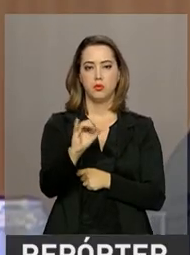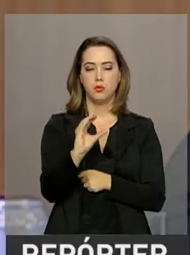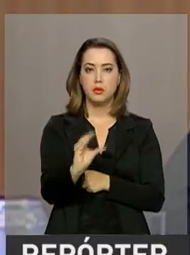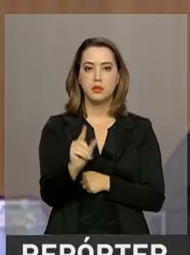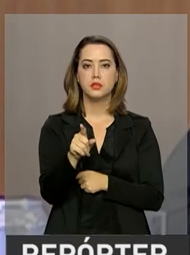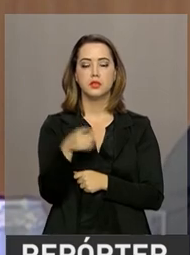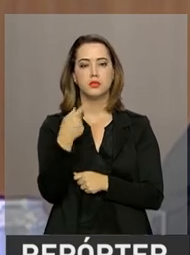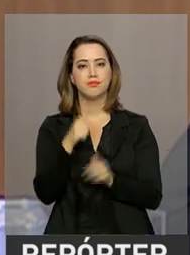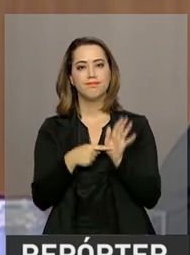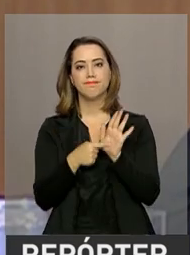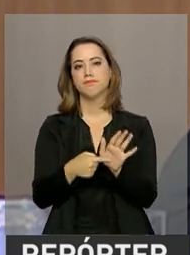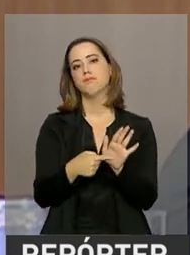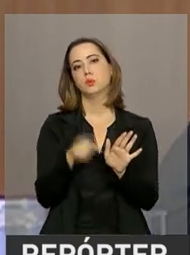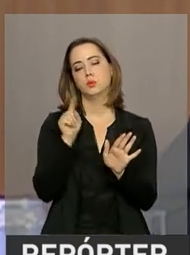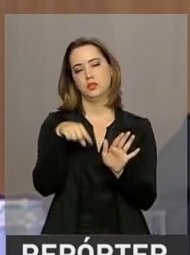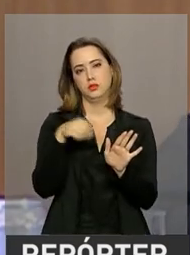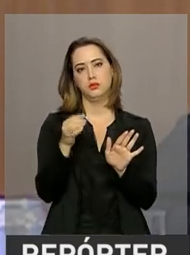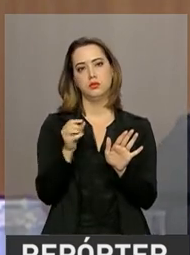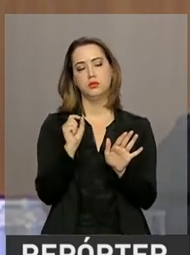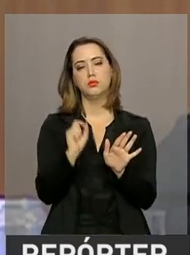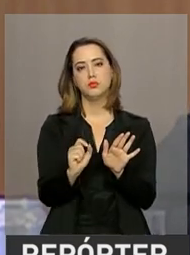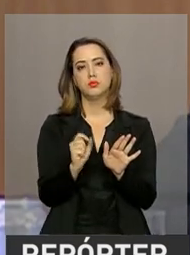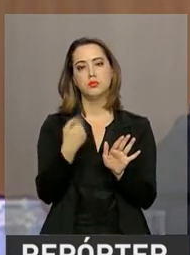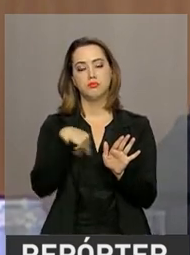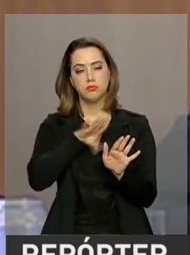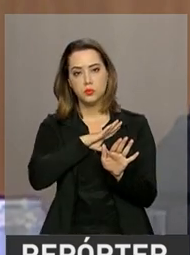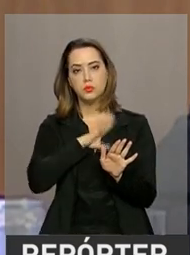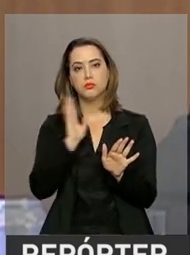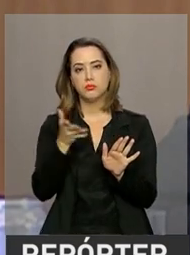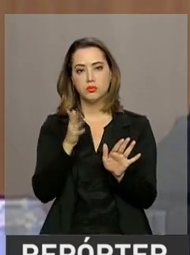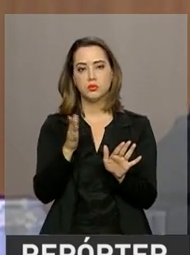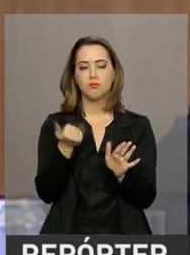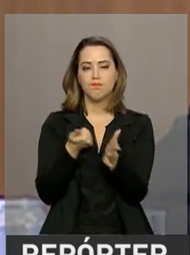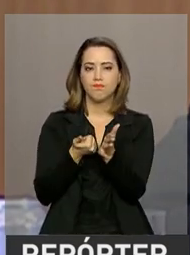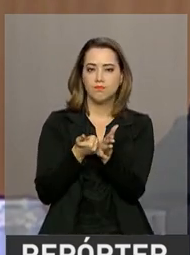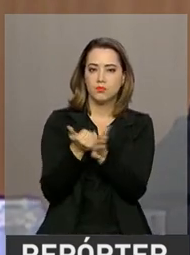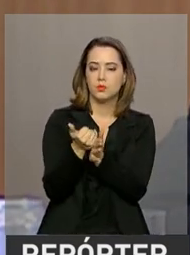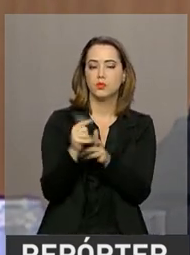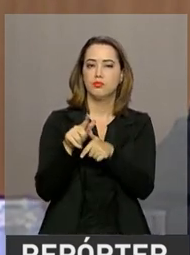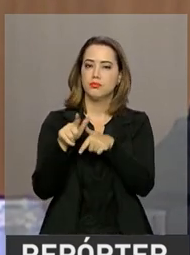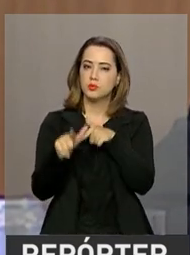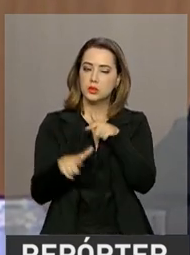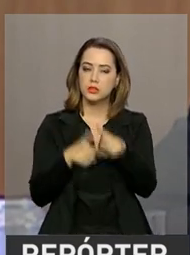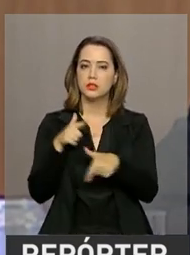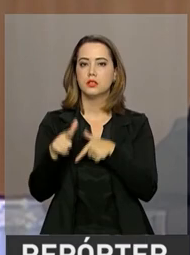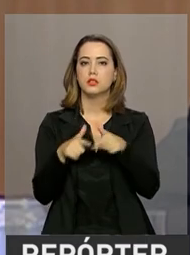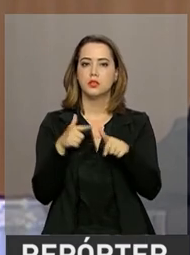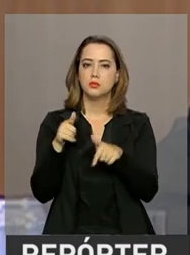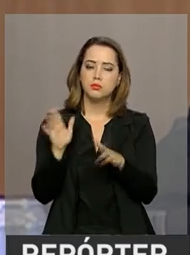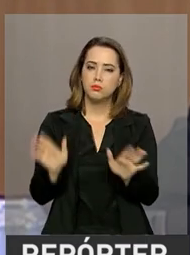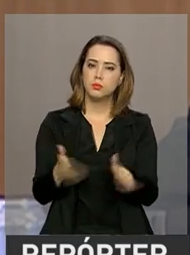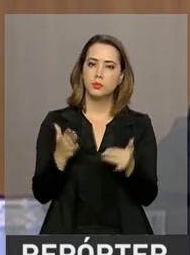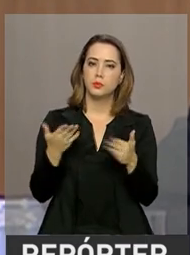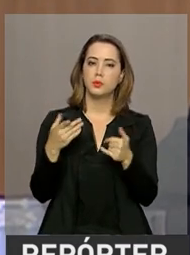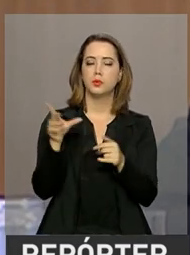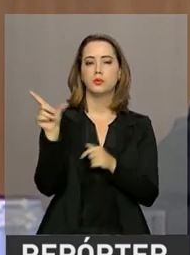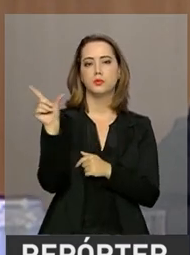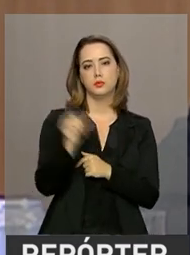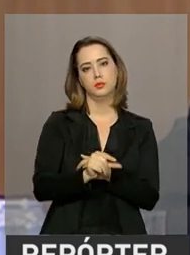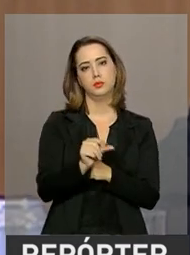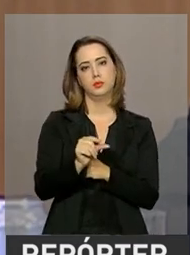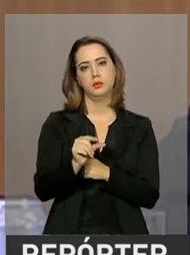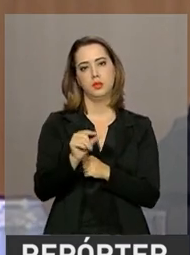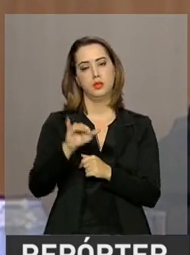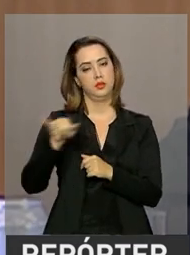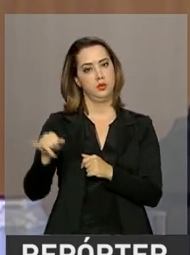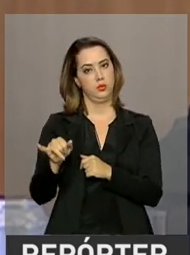colocado é o seguinte estamos criando condições para a redução da taxa de juros